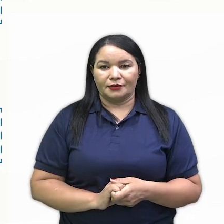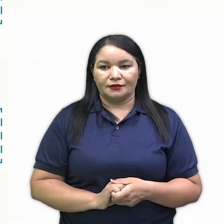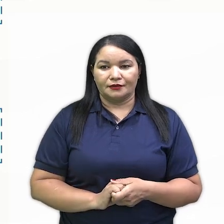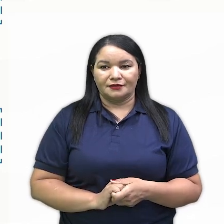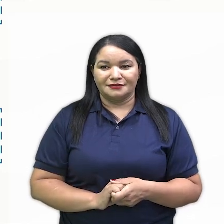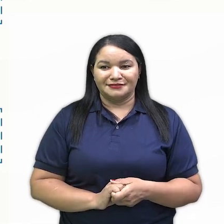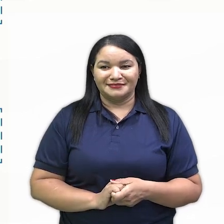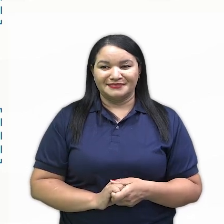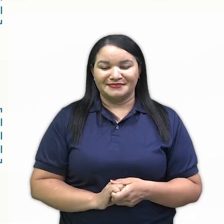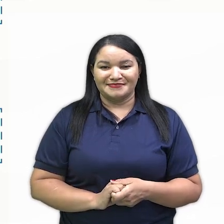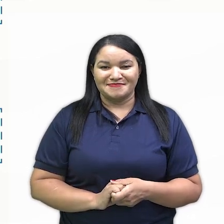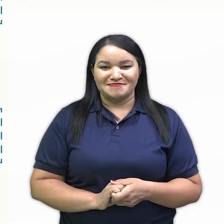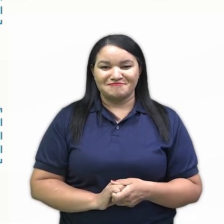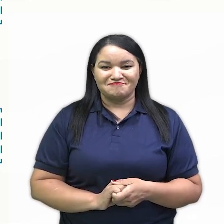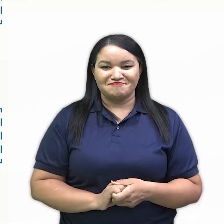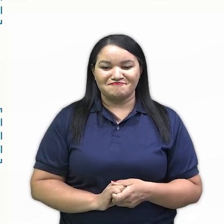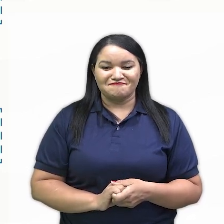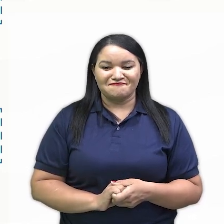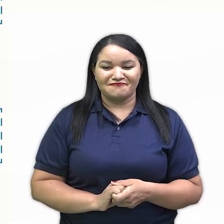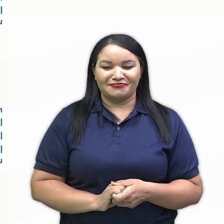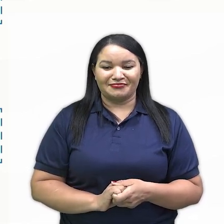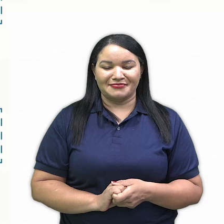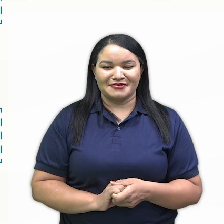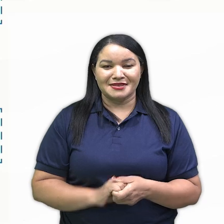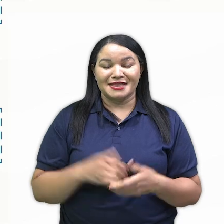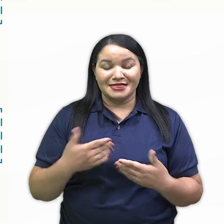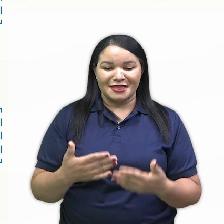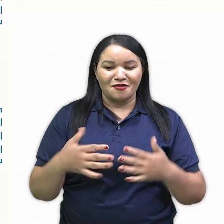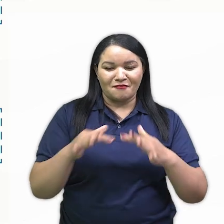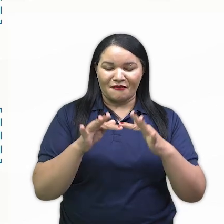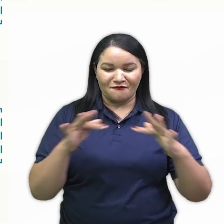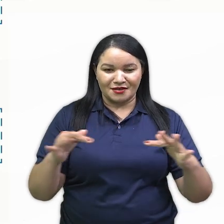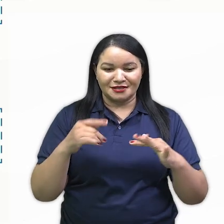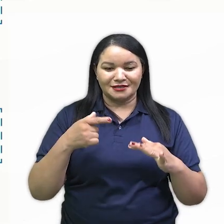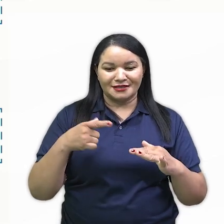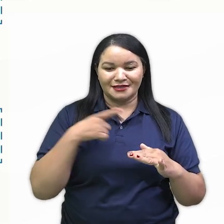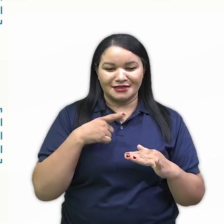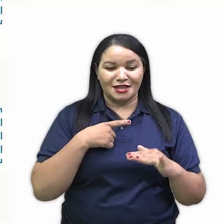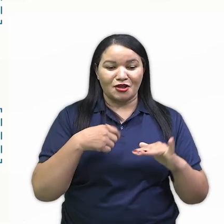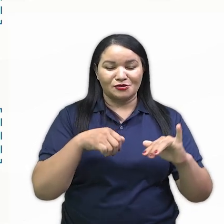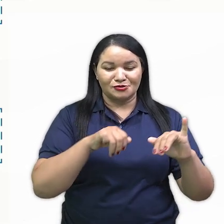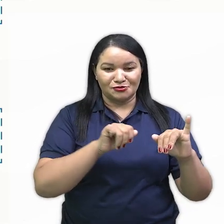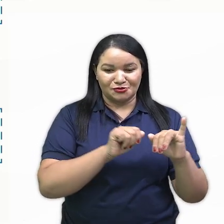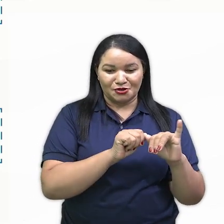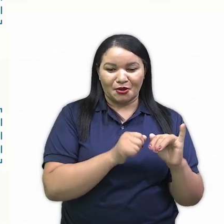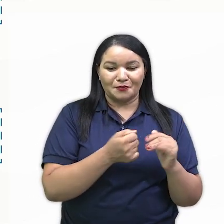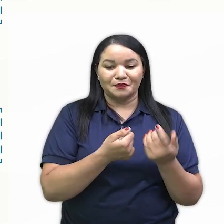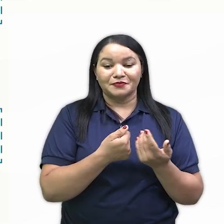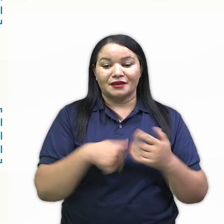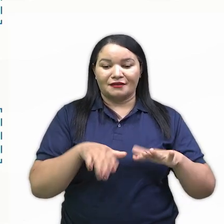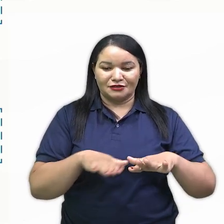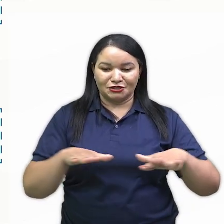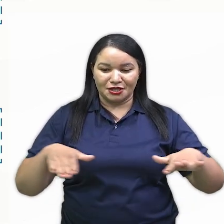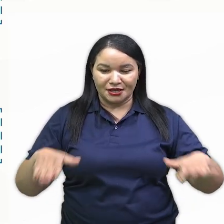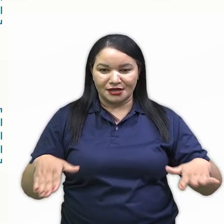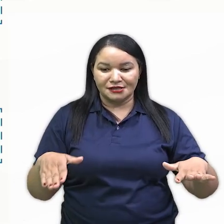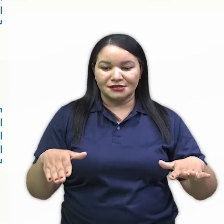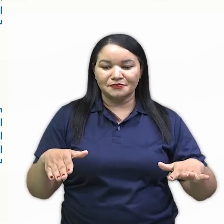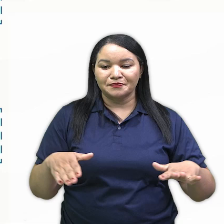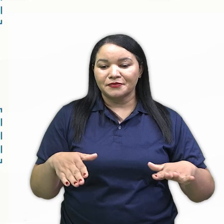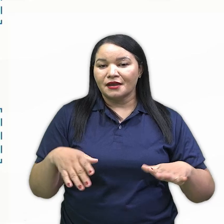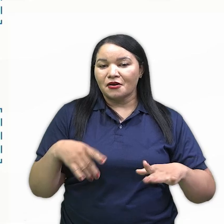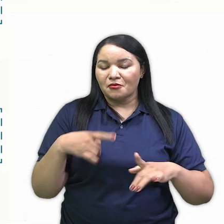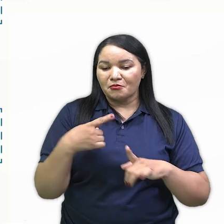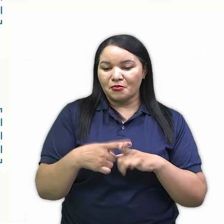In the park. Frase afirmativa. Então, eu tenho aí o sujeito, the kids, as crianças, were. Por que